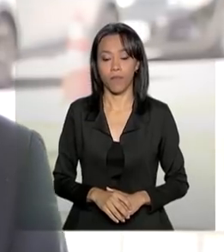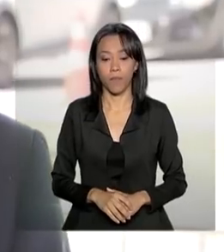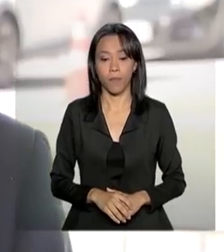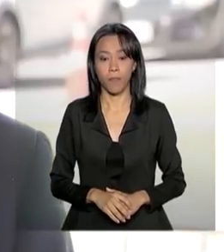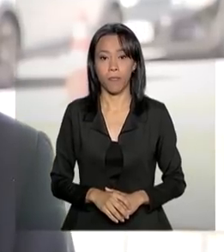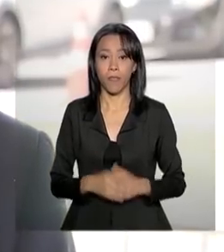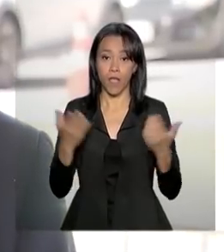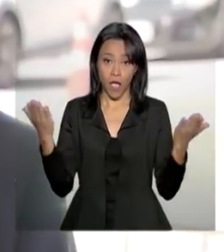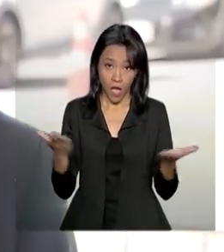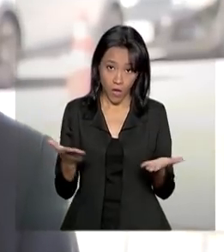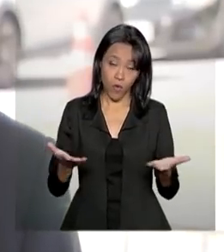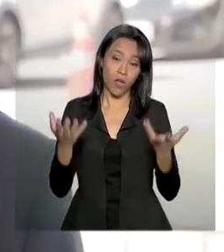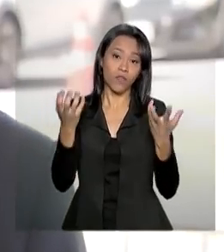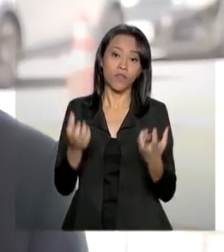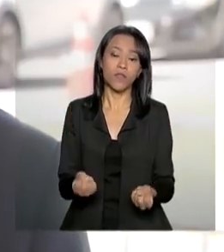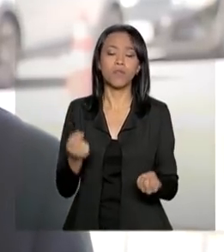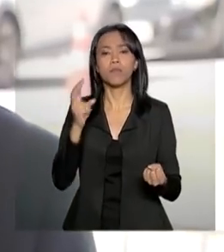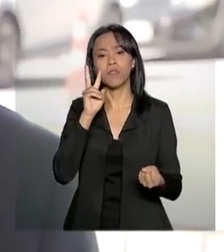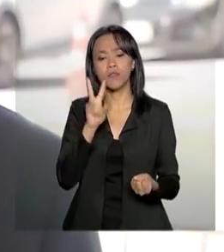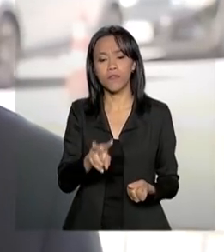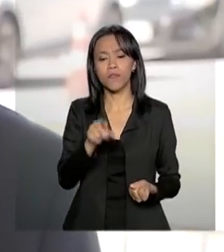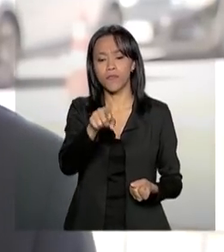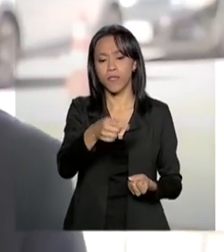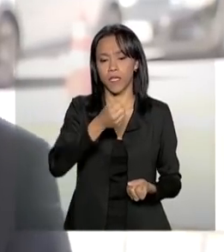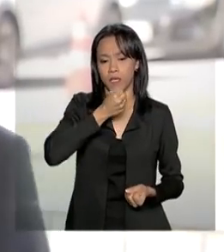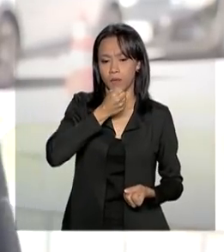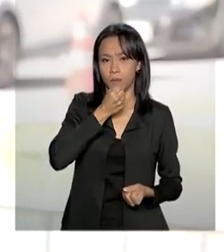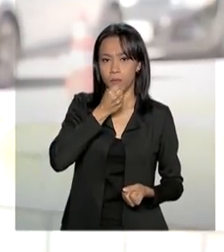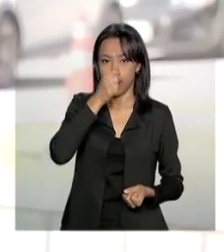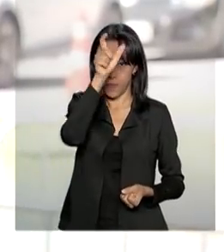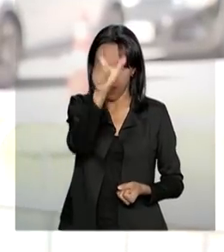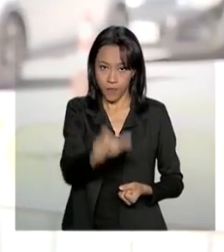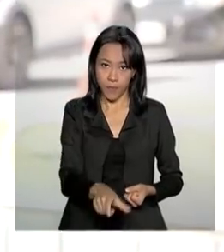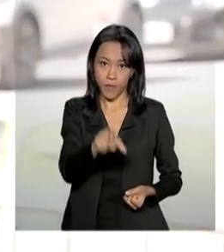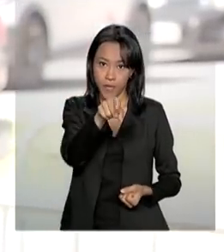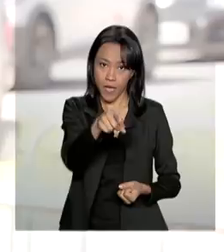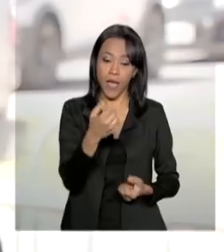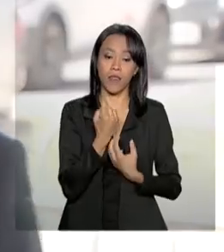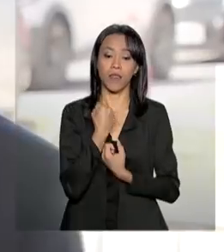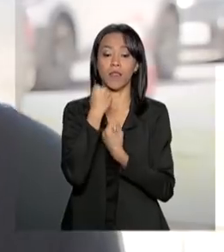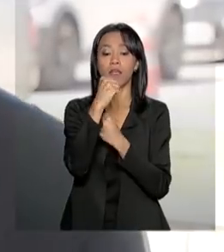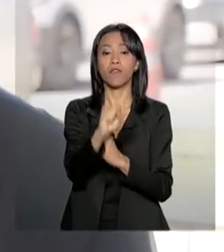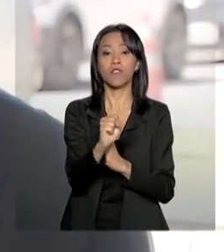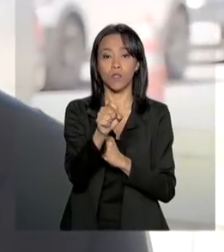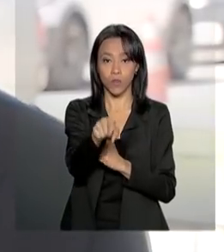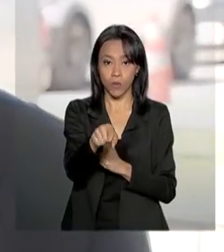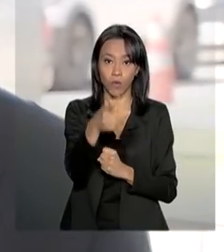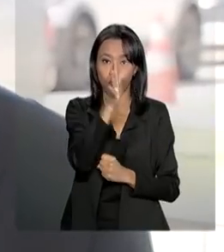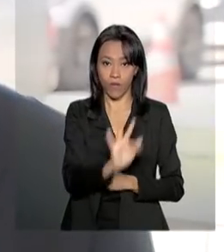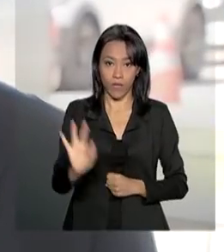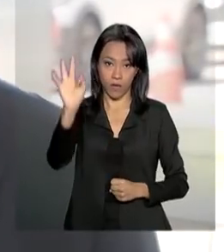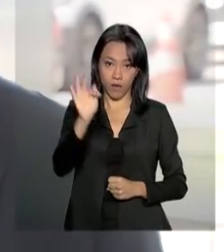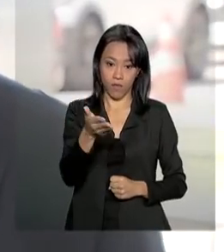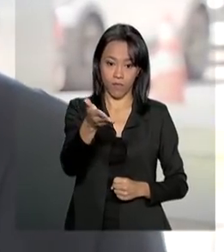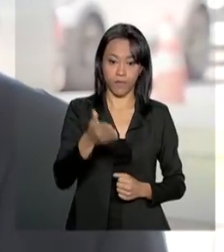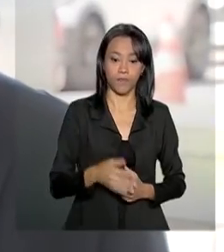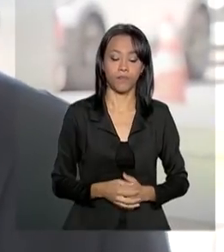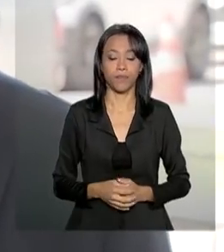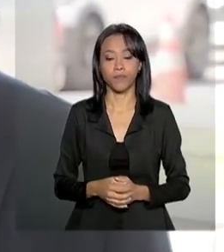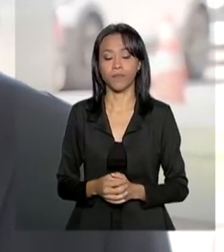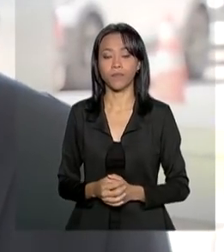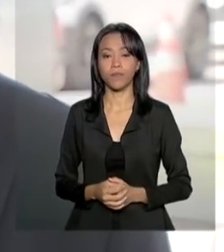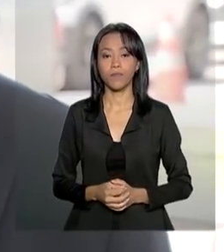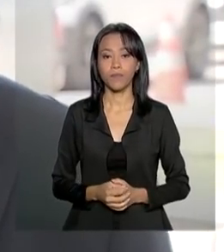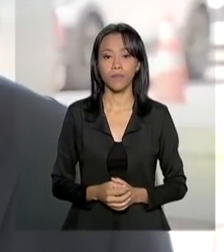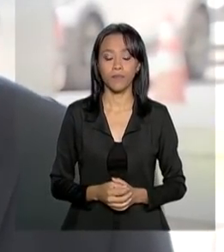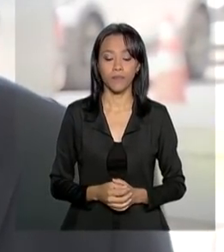Bom, vamos acompanhar agora a entrevista ao vivo de Gabriel Faria de Oliveira, defensor público geral federal. Como é que vocês vão